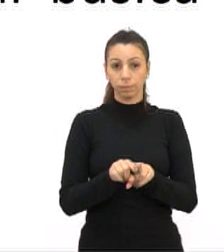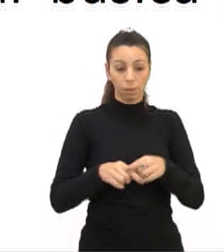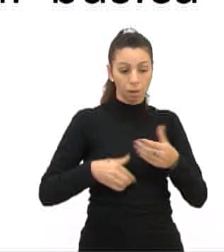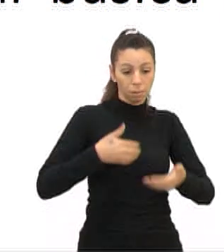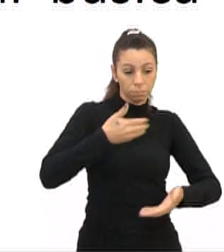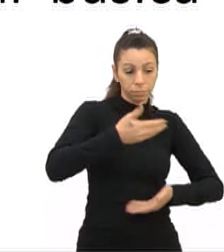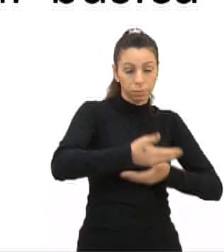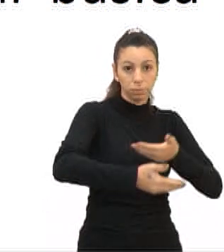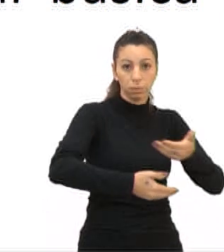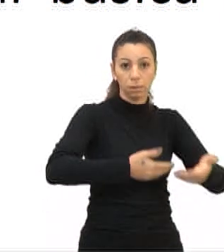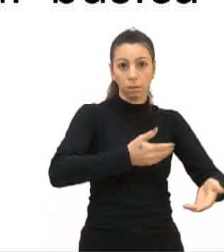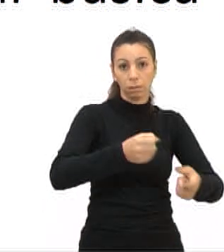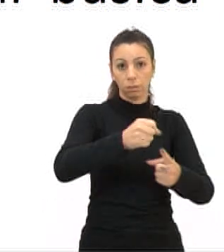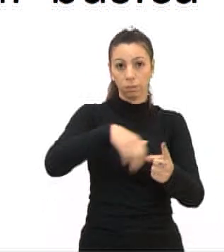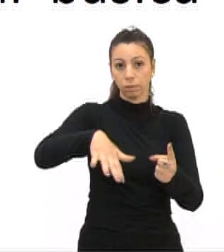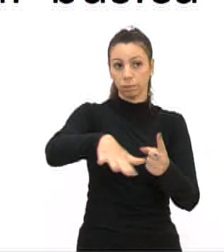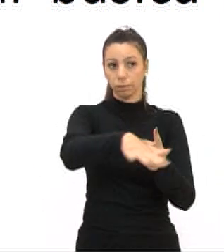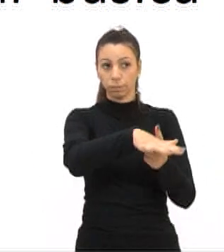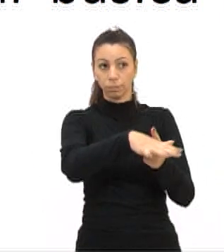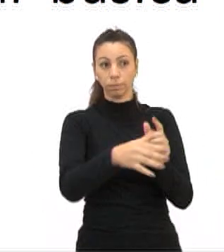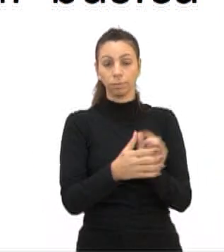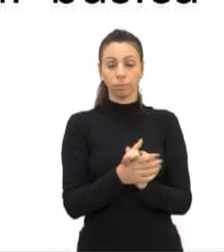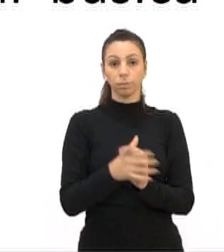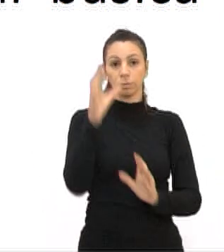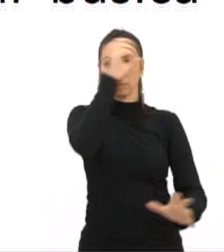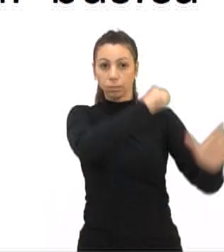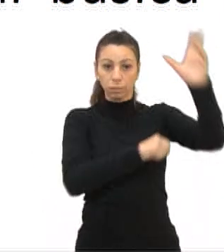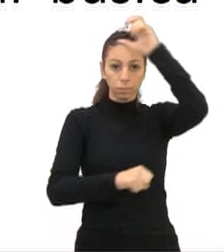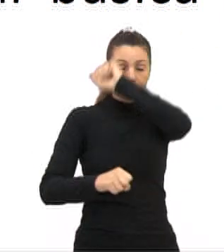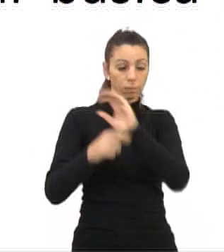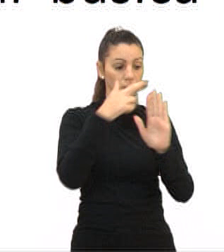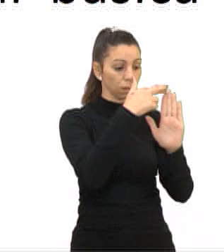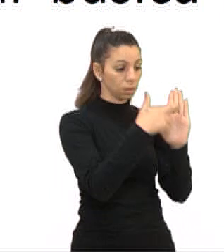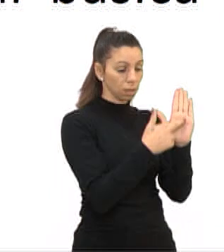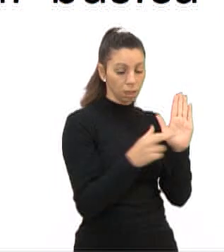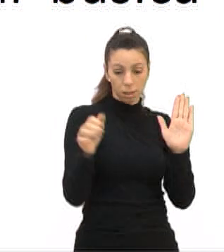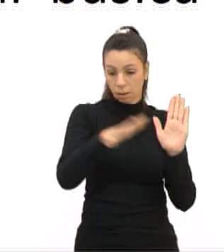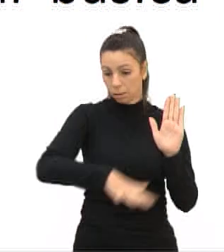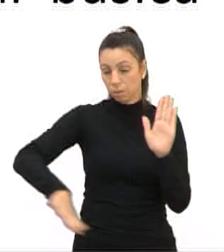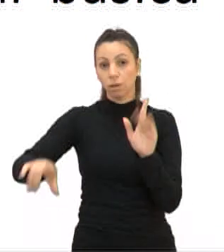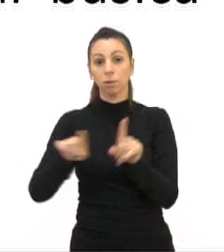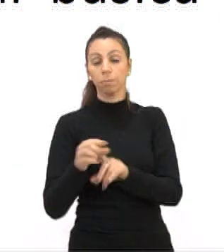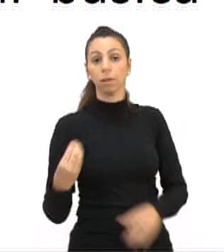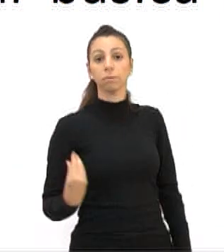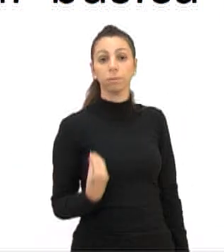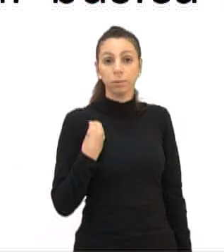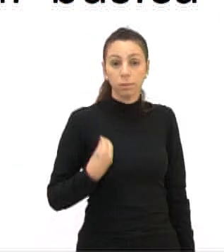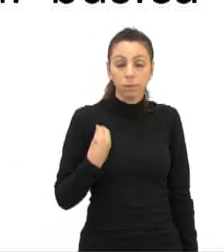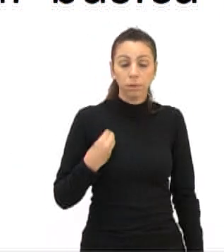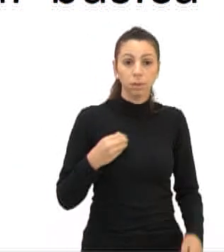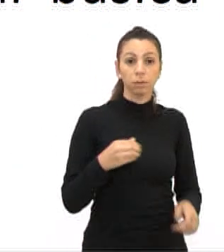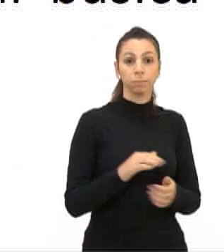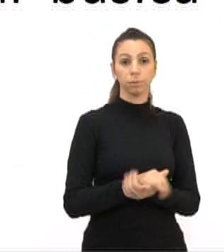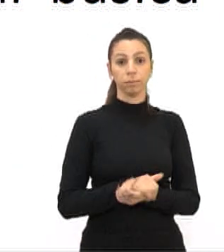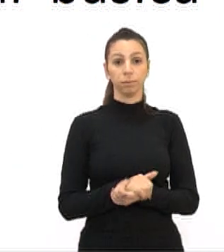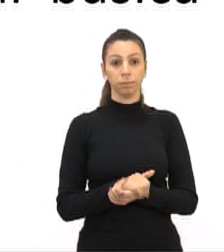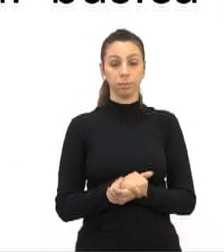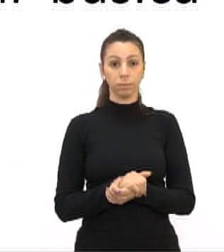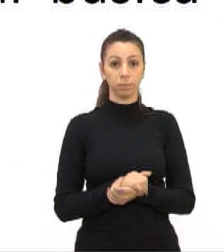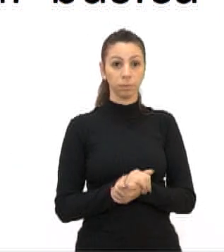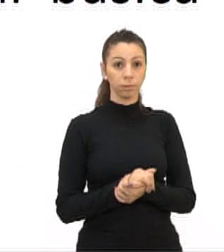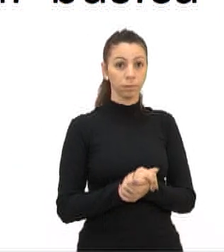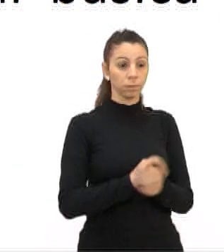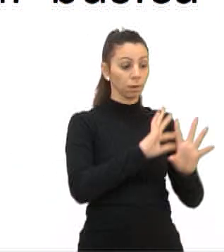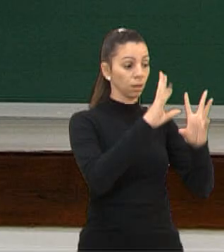sociedade. A aprendizagem das regras da sociedade e da convivência. É na família que se aprende as primeiras regras